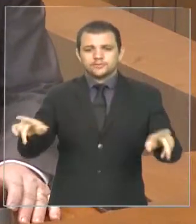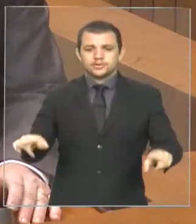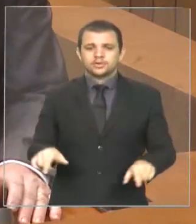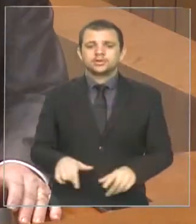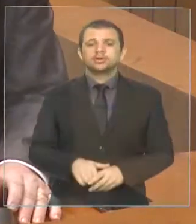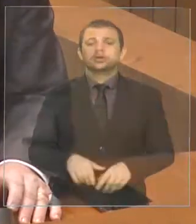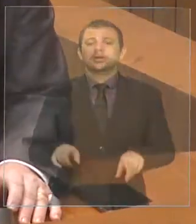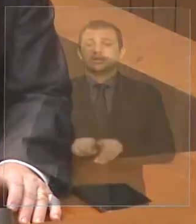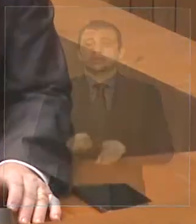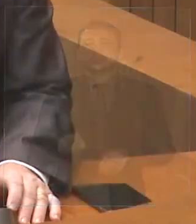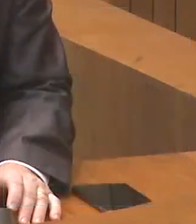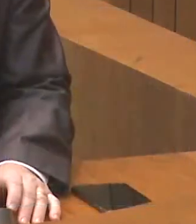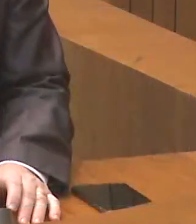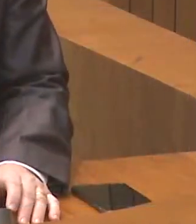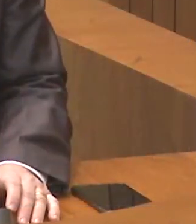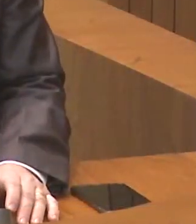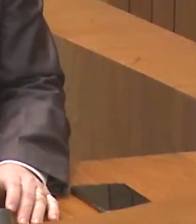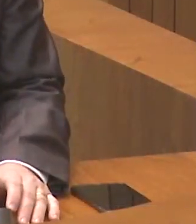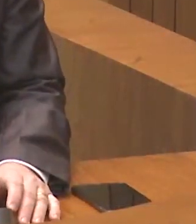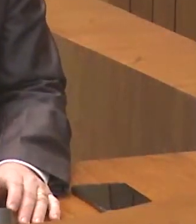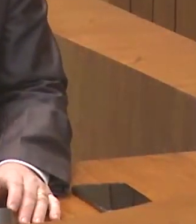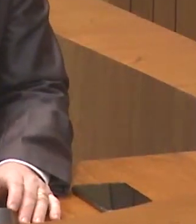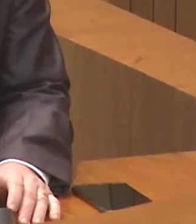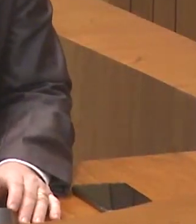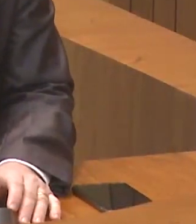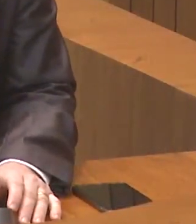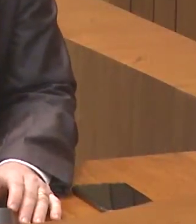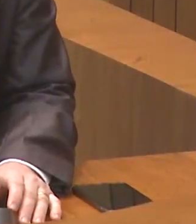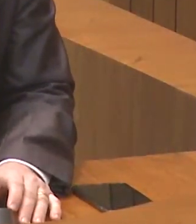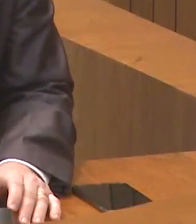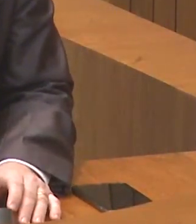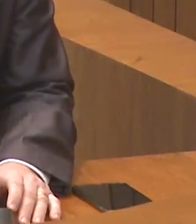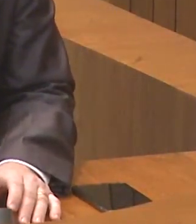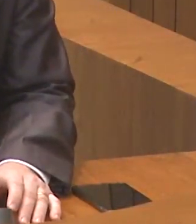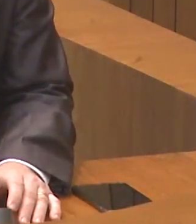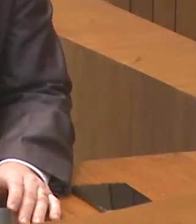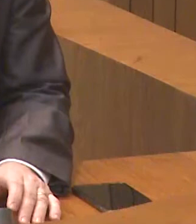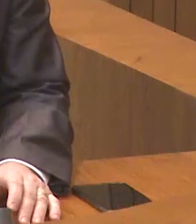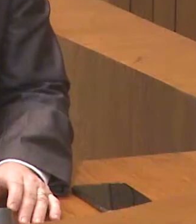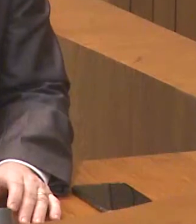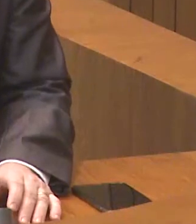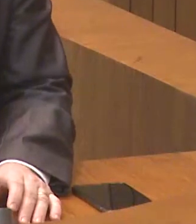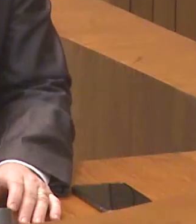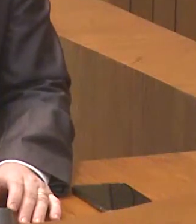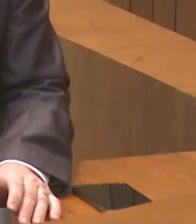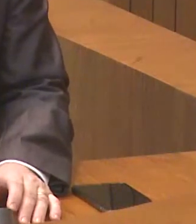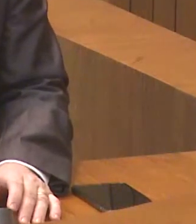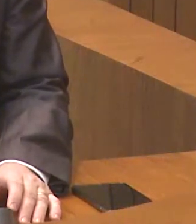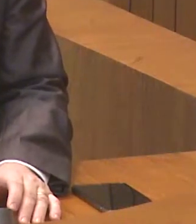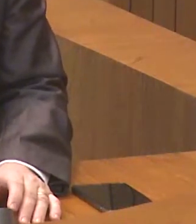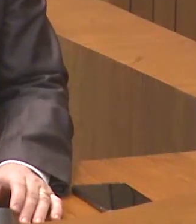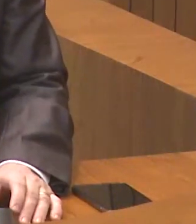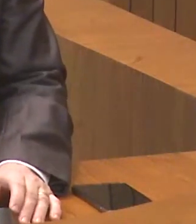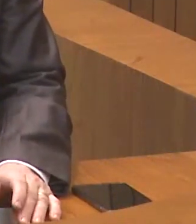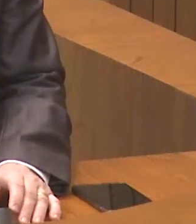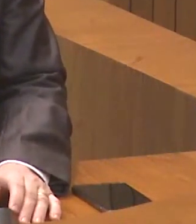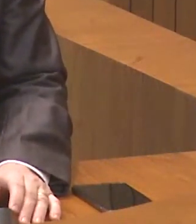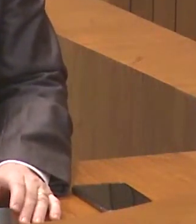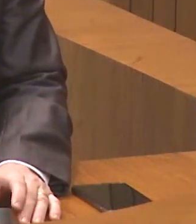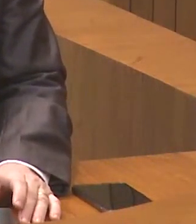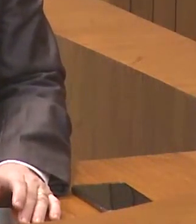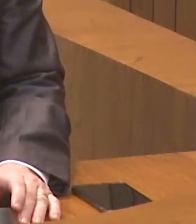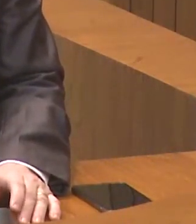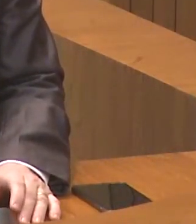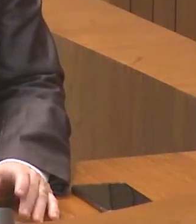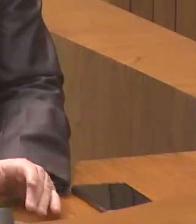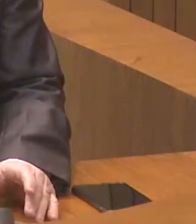o presidente do TRE, desembargador Raimundo Barros, esteve aqui na Assembleia também manifestando preocupação com relação a esse tema, e a